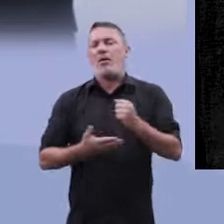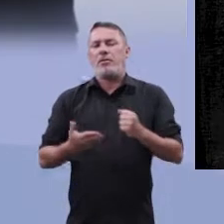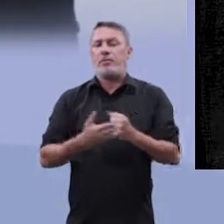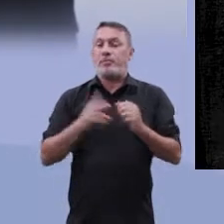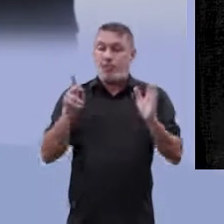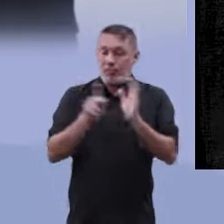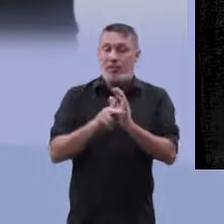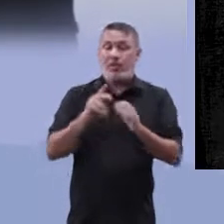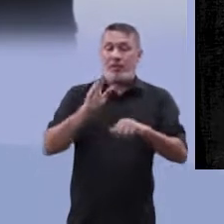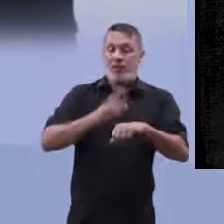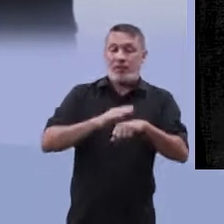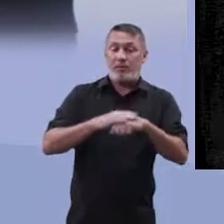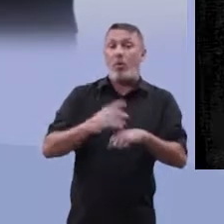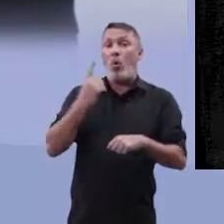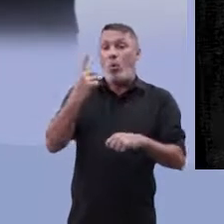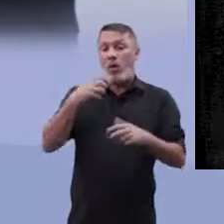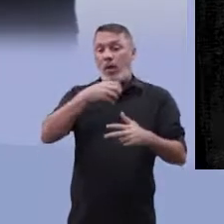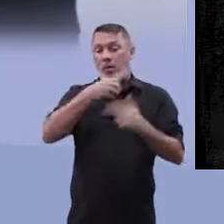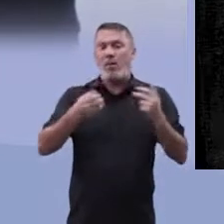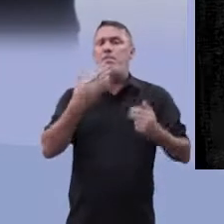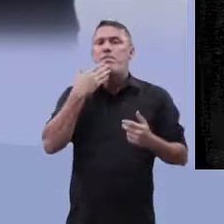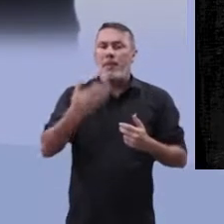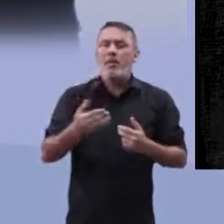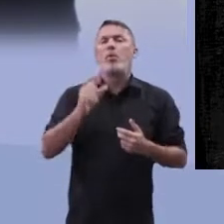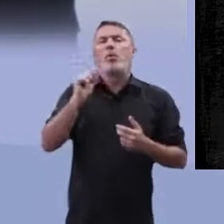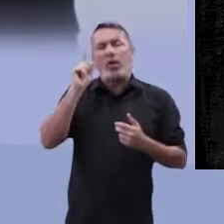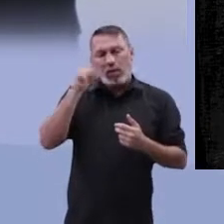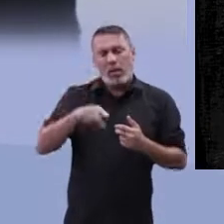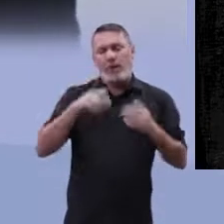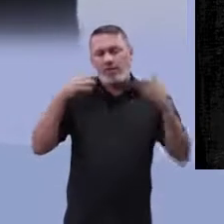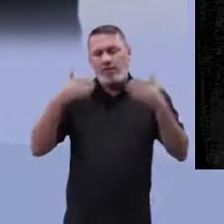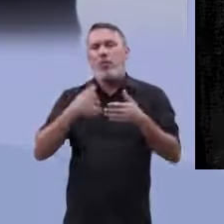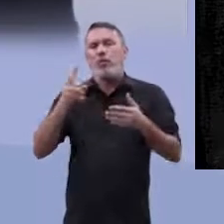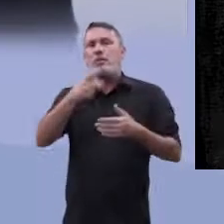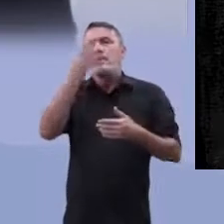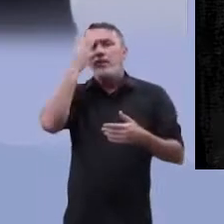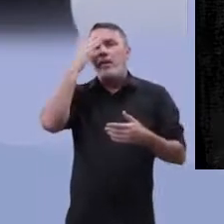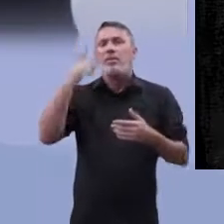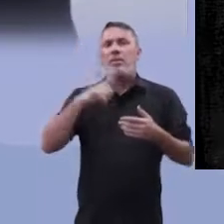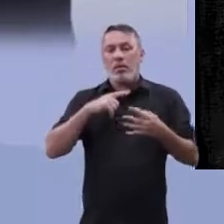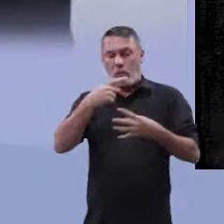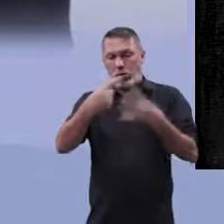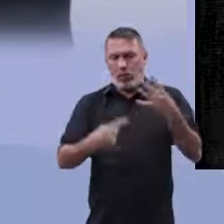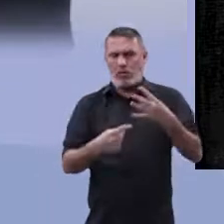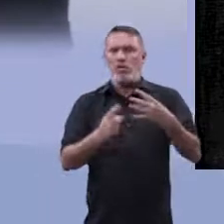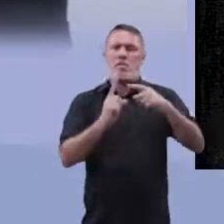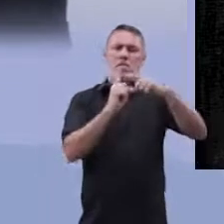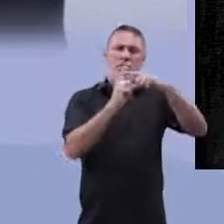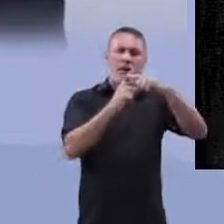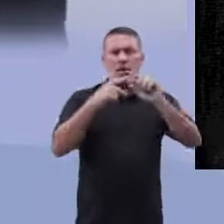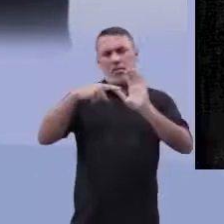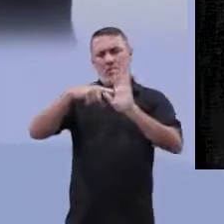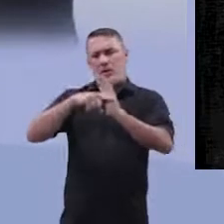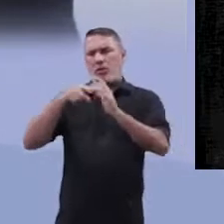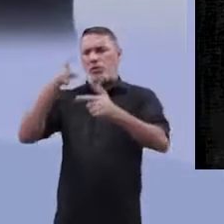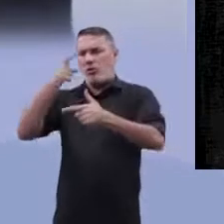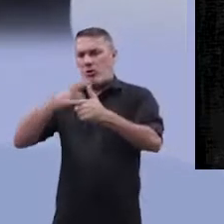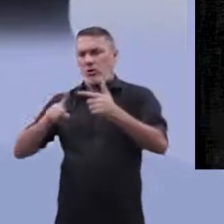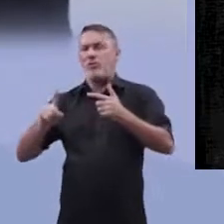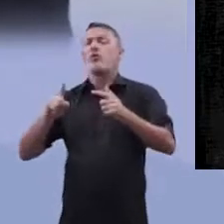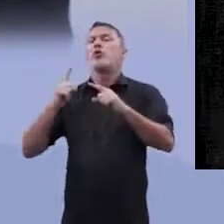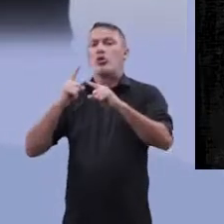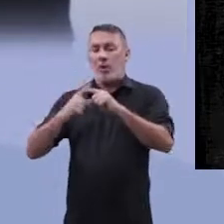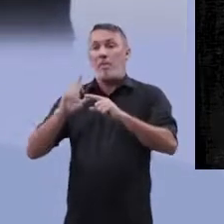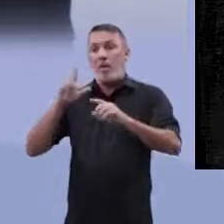Tá certo? Basicamente, na aritmética, o que o Enem vai querer de você, vai cobrar de você, é que você domine as 4 operações em todos